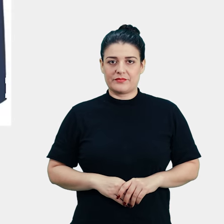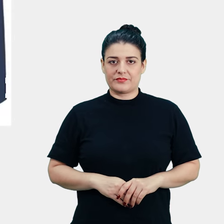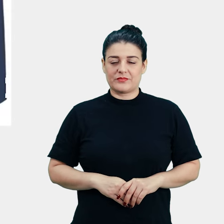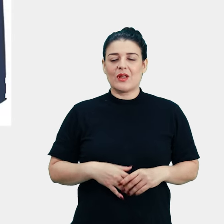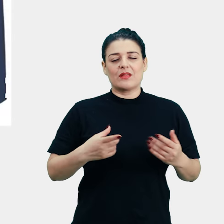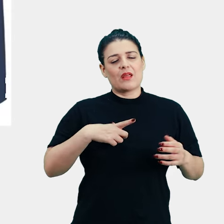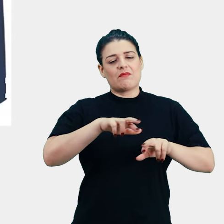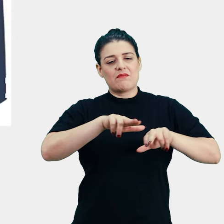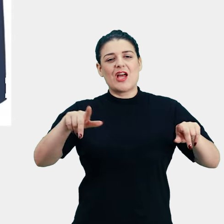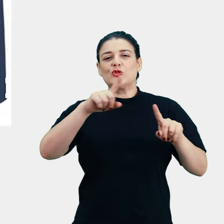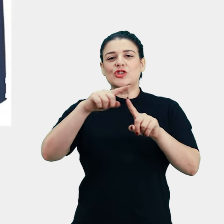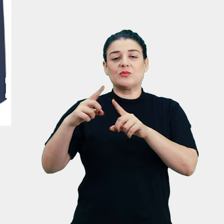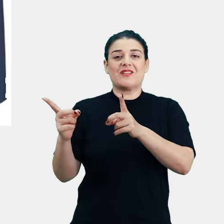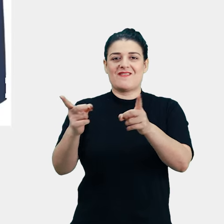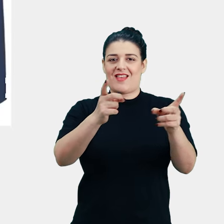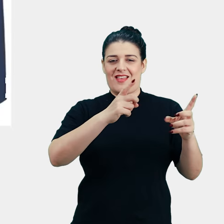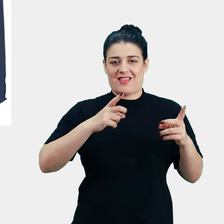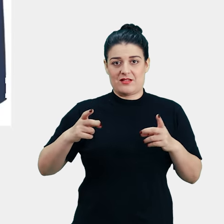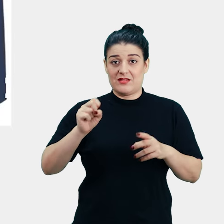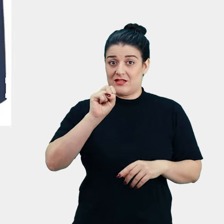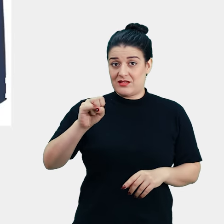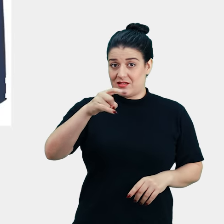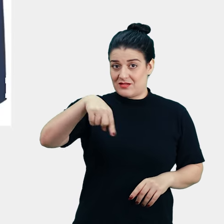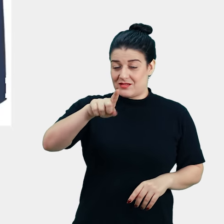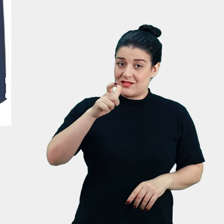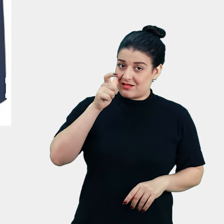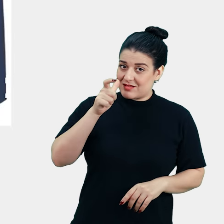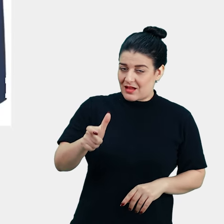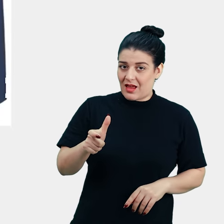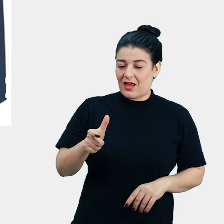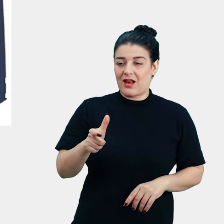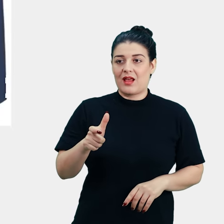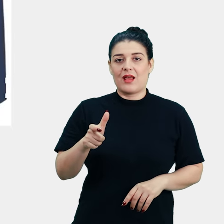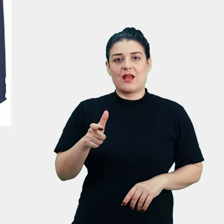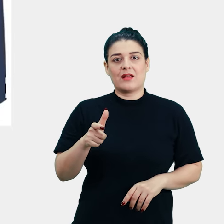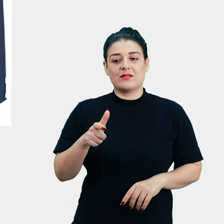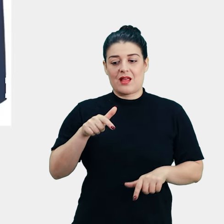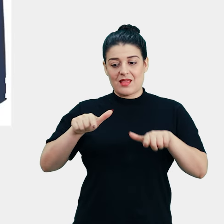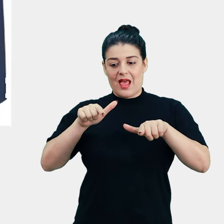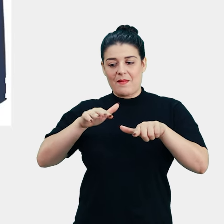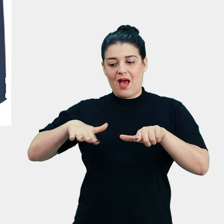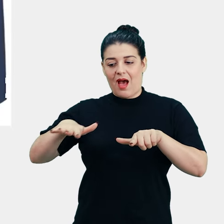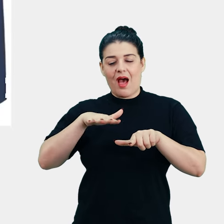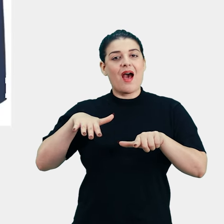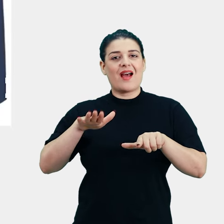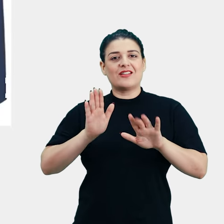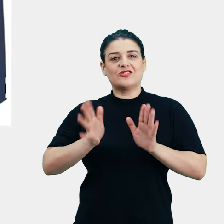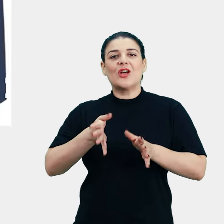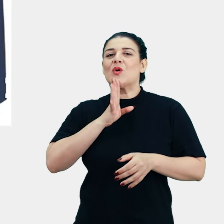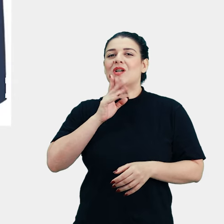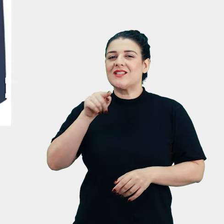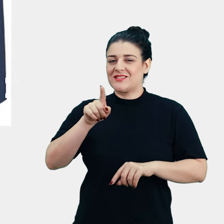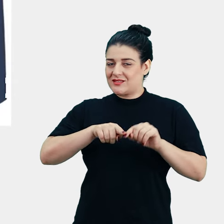Os tipos que a gente tem no mercado. Caso alguém tenha interesse, né, ou trabalha nessa área, já trabalha com esse